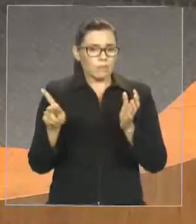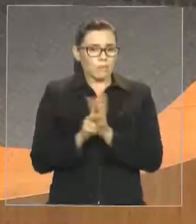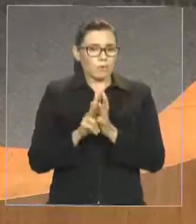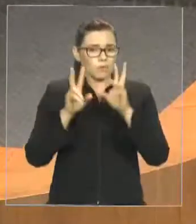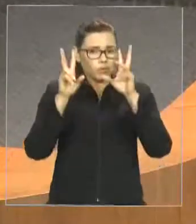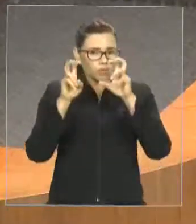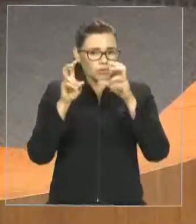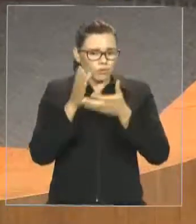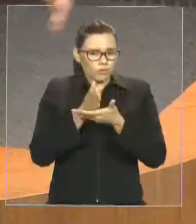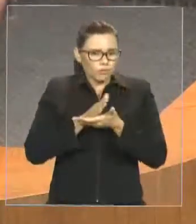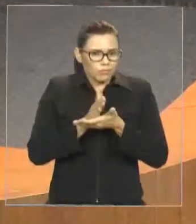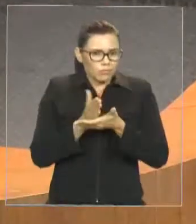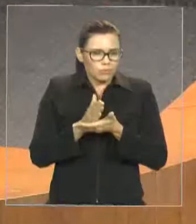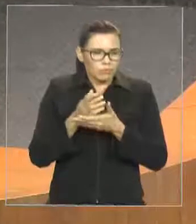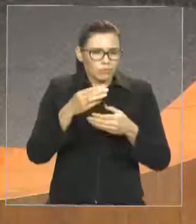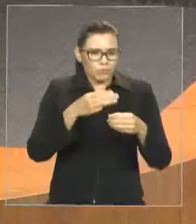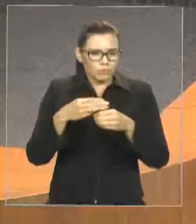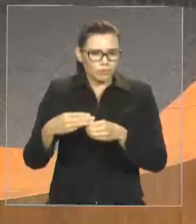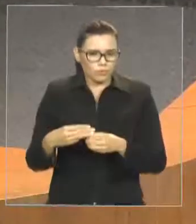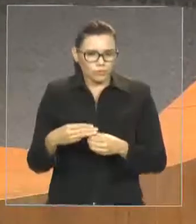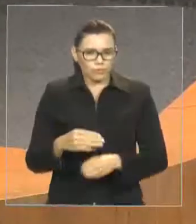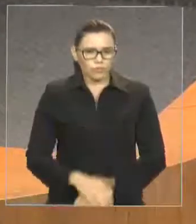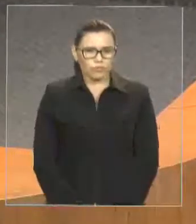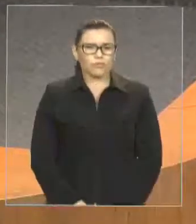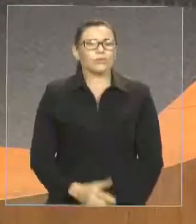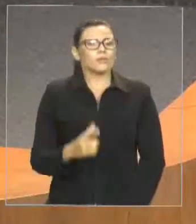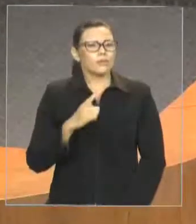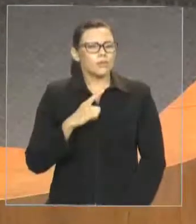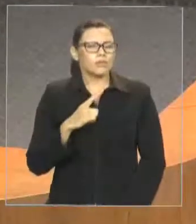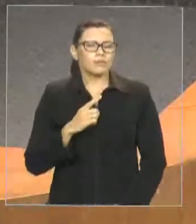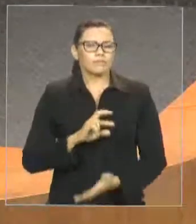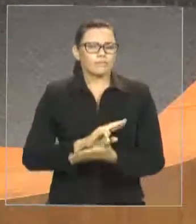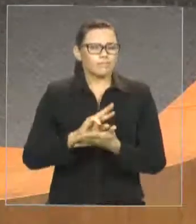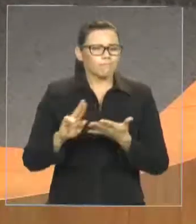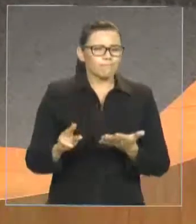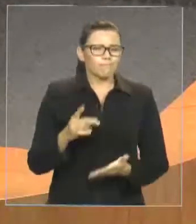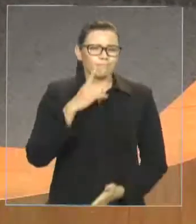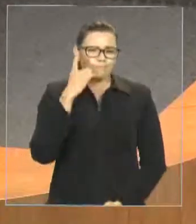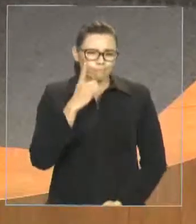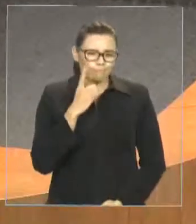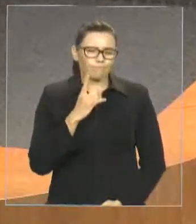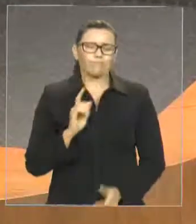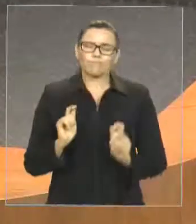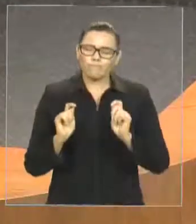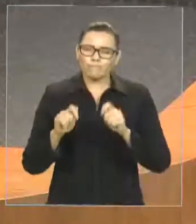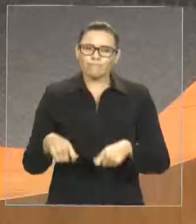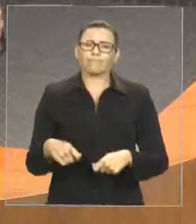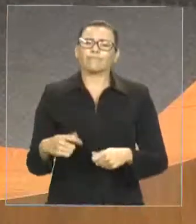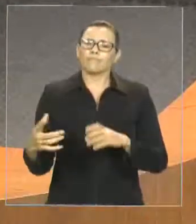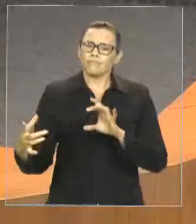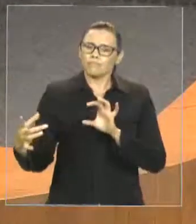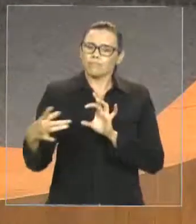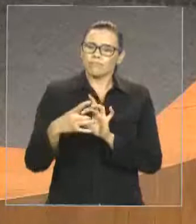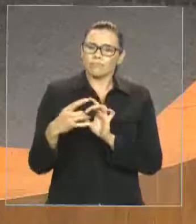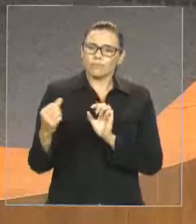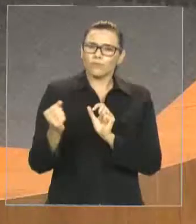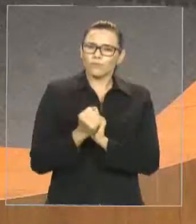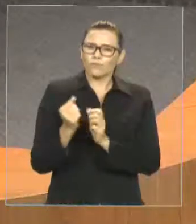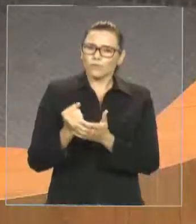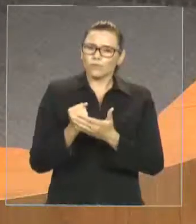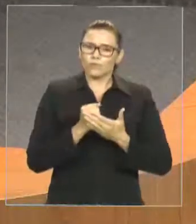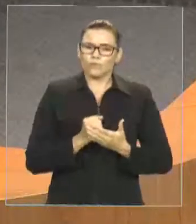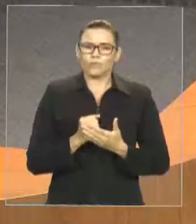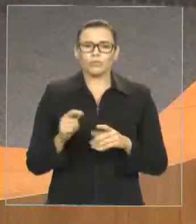municípios e aqui tem bases de diversos deputados que podem acompanhar essa discussão e colaborar com os